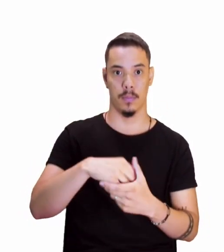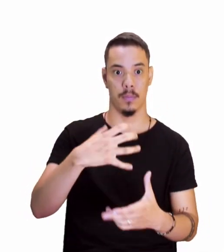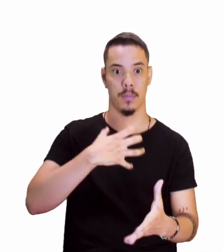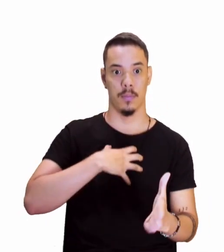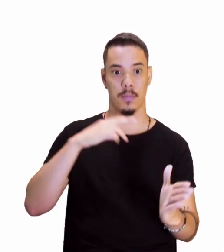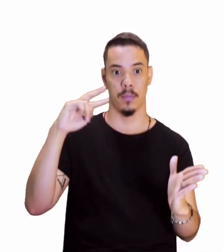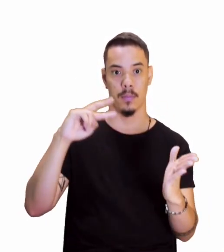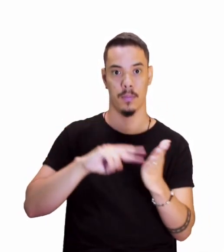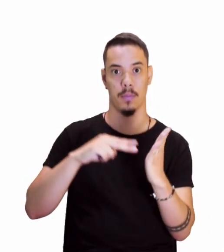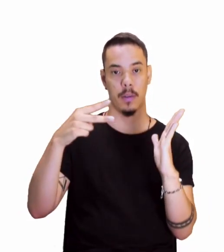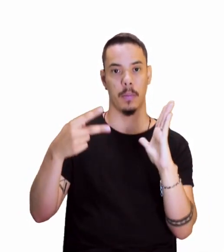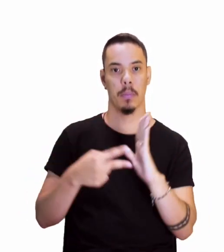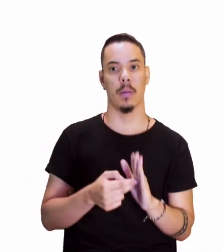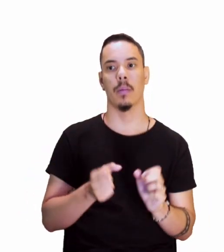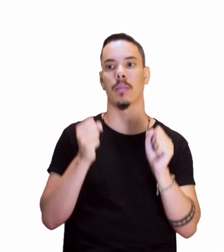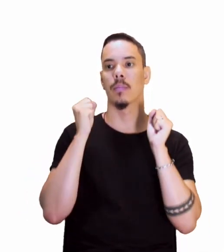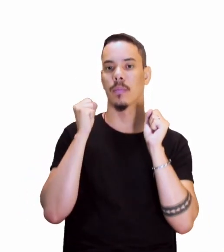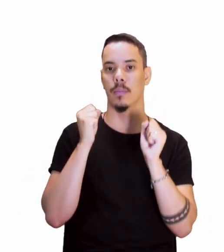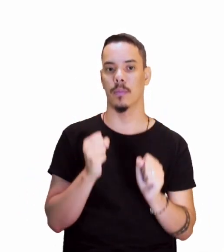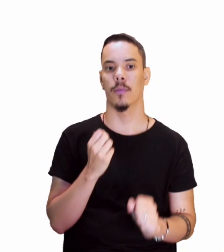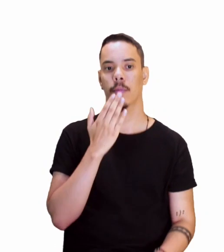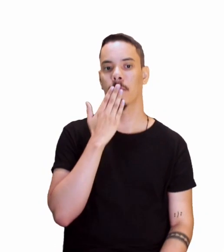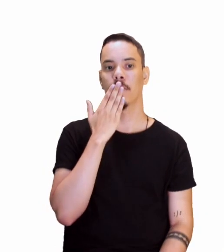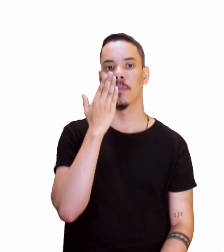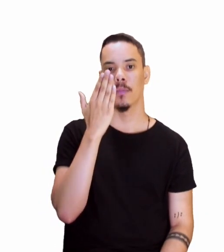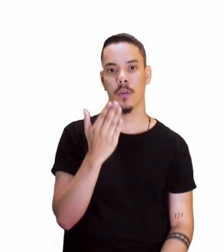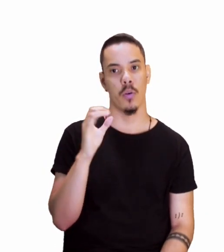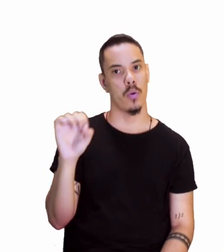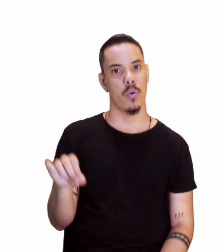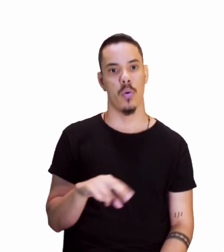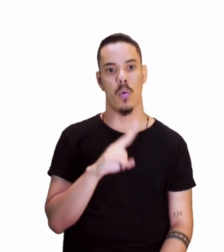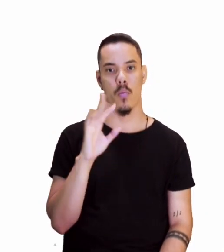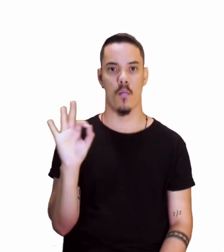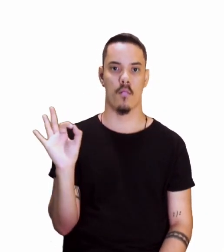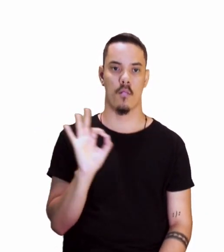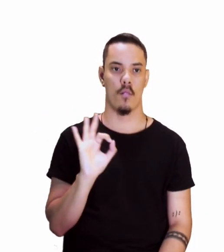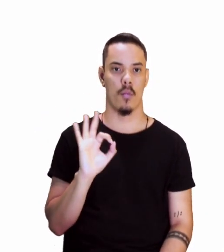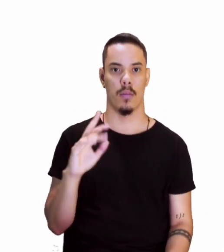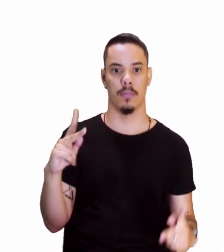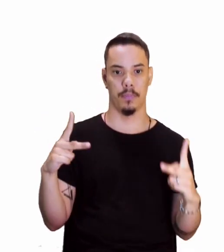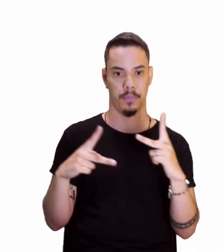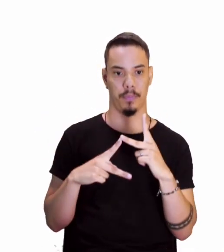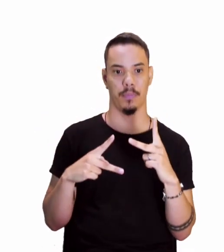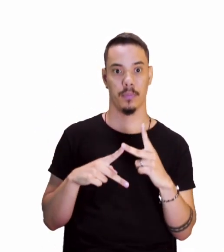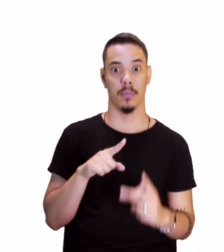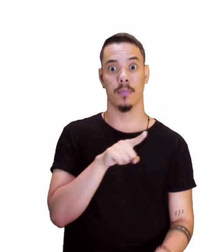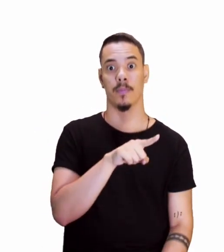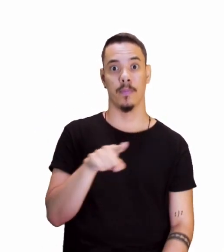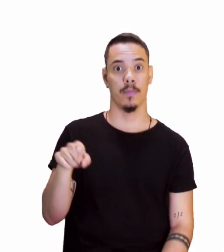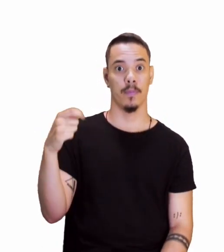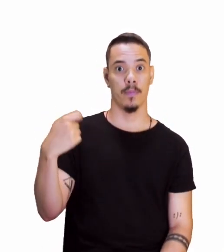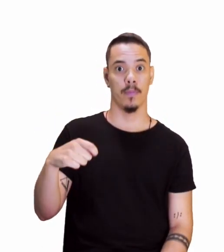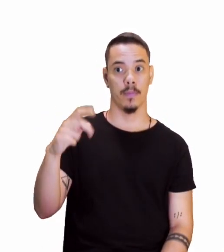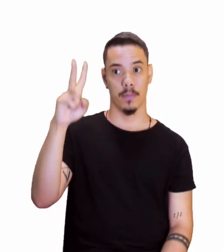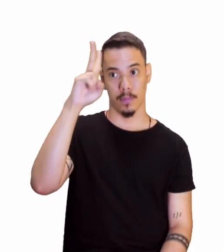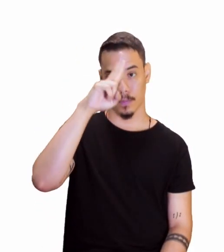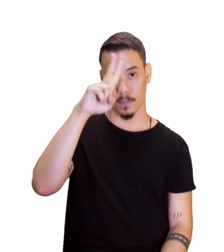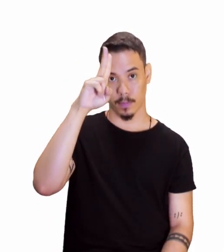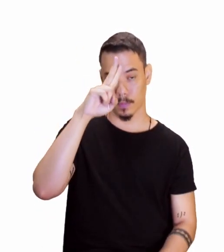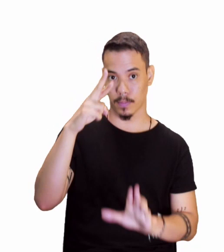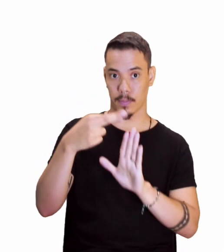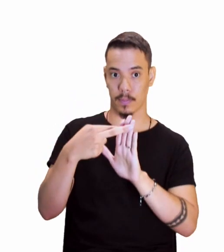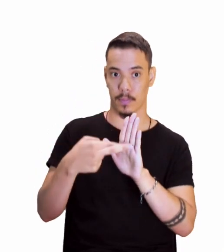sentido, ela pode exigir ou não preposição. Então, esse daqui você vai ter que lembrar